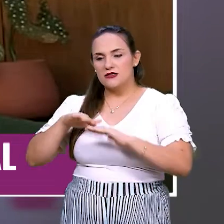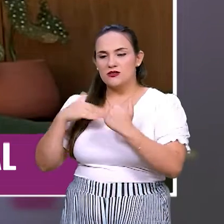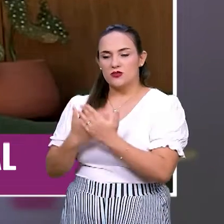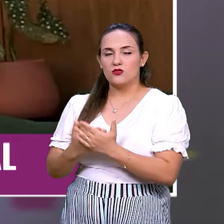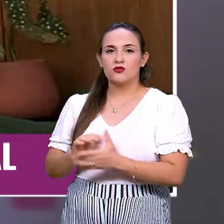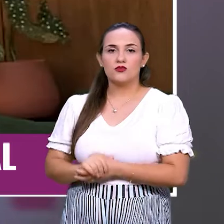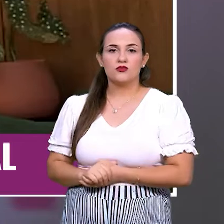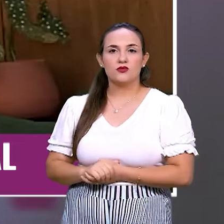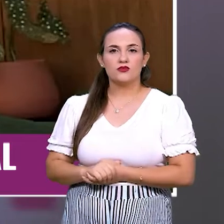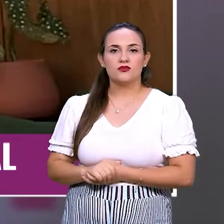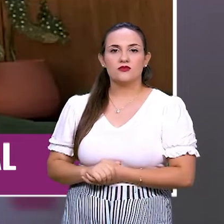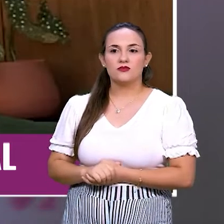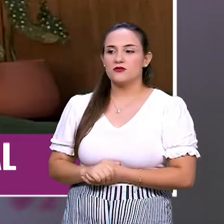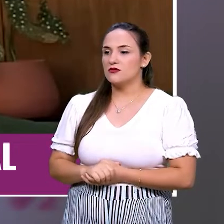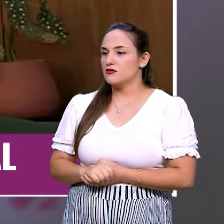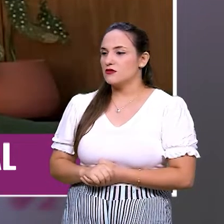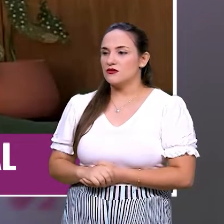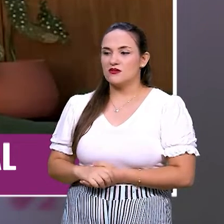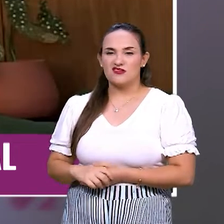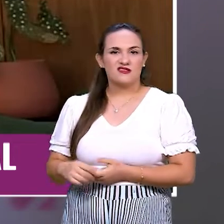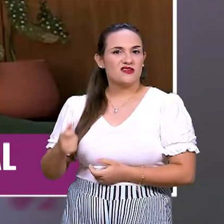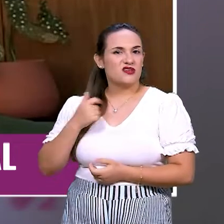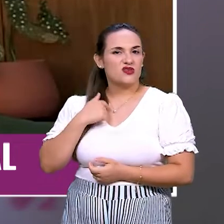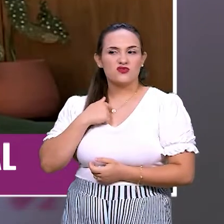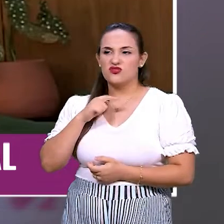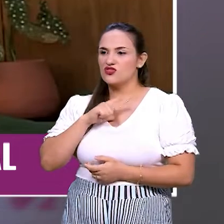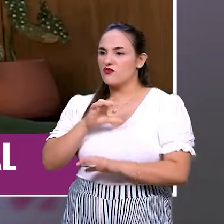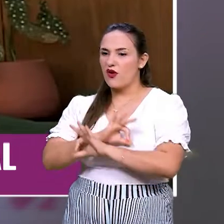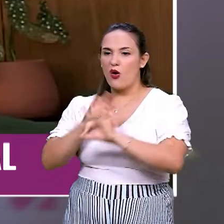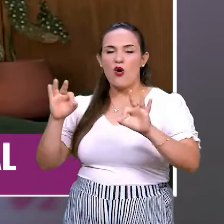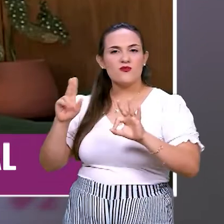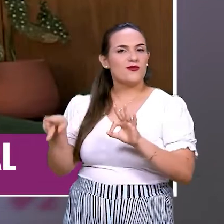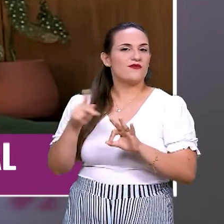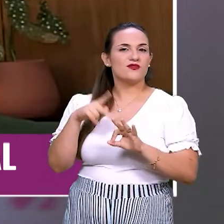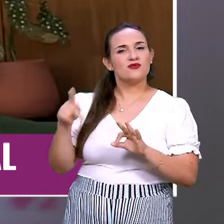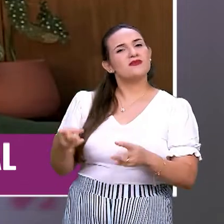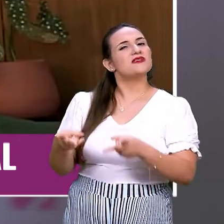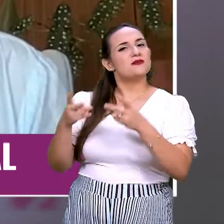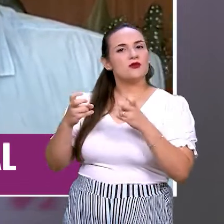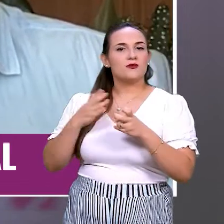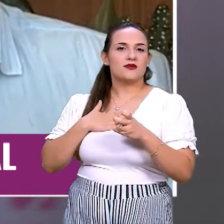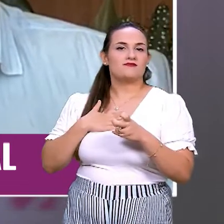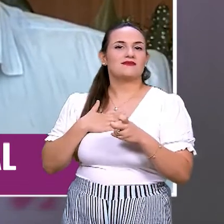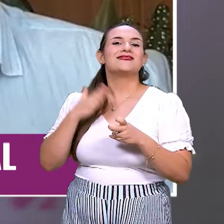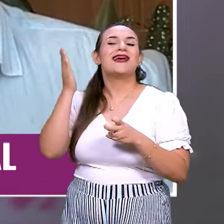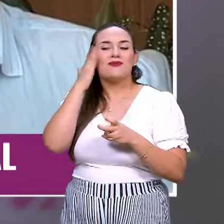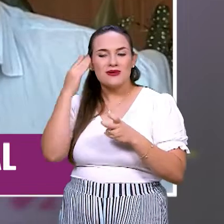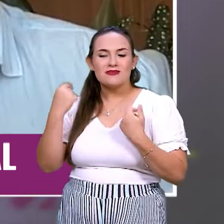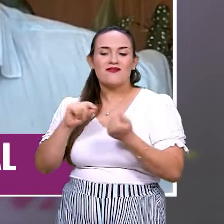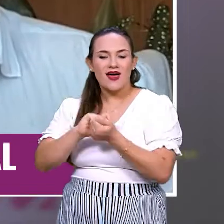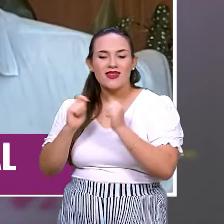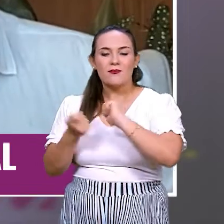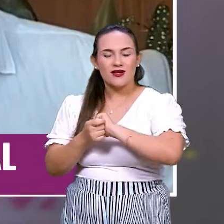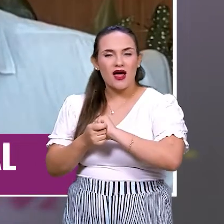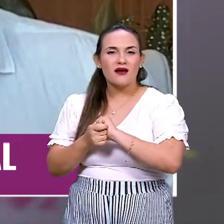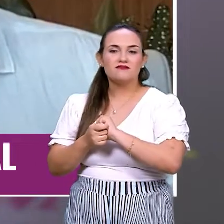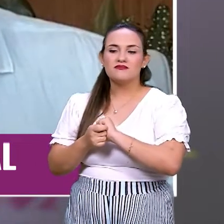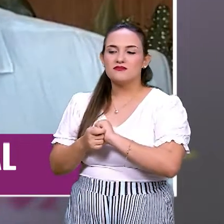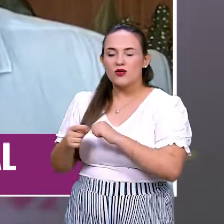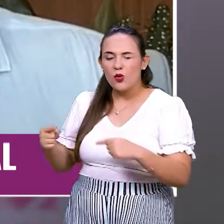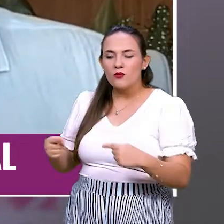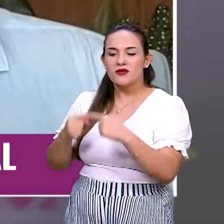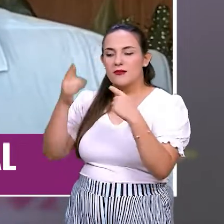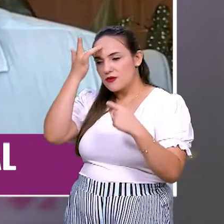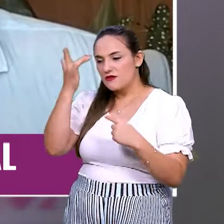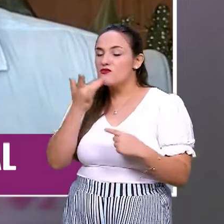escola, era uma escola construtivista, então eu tive excelentes mestres, grandes professores, que entenderam que precisavam